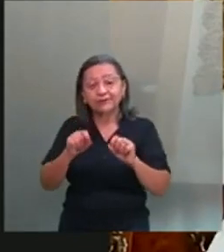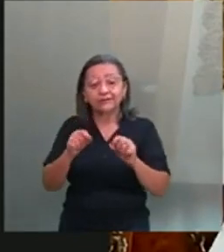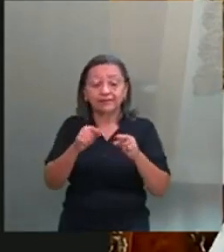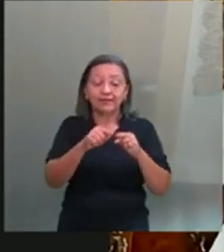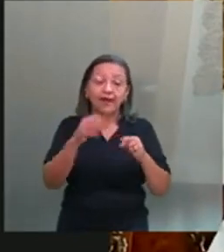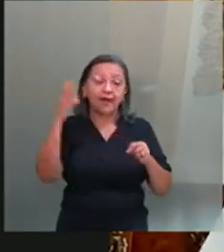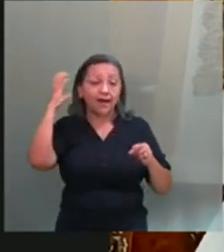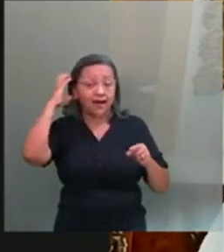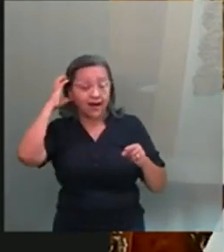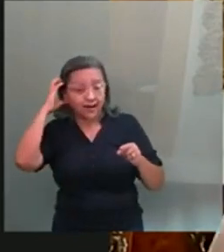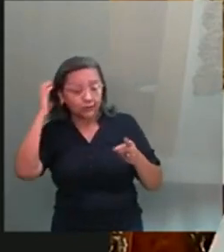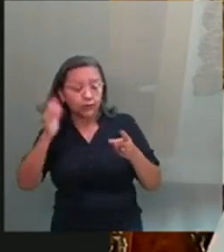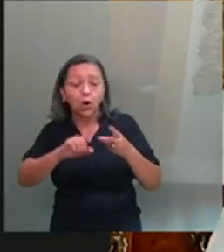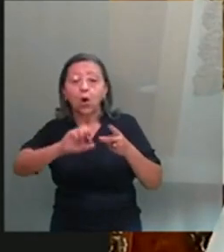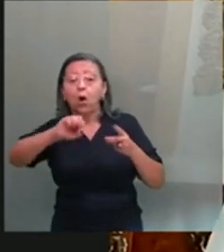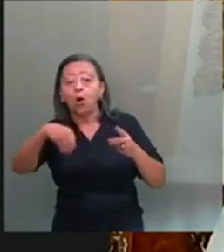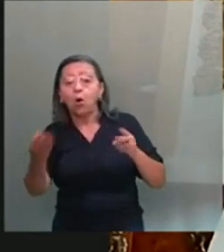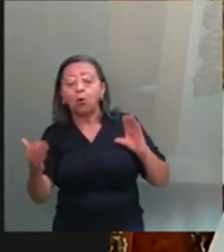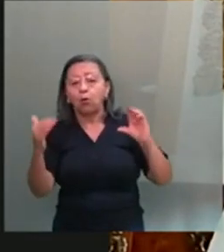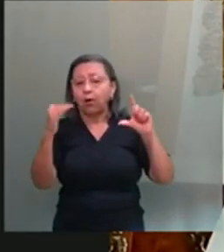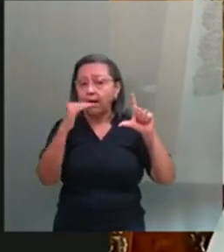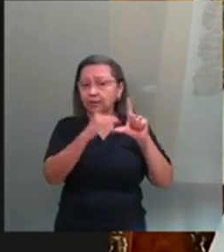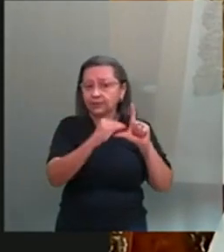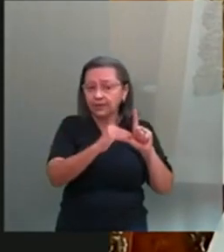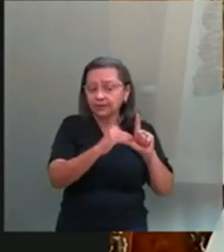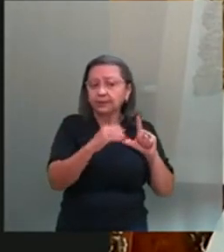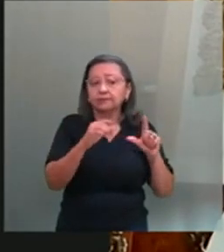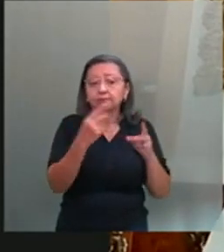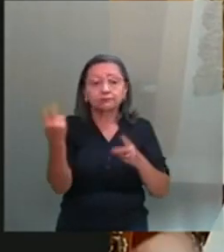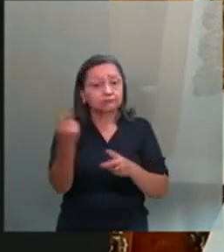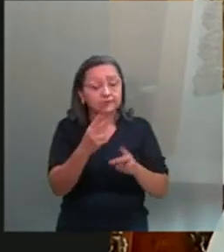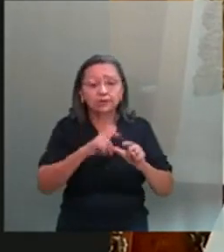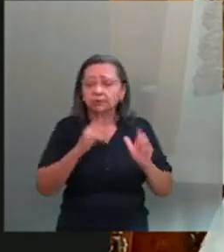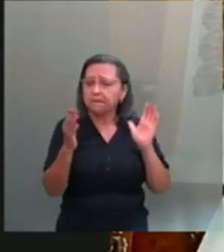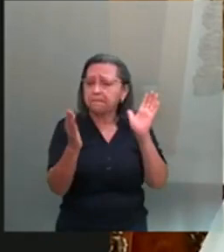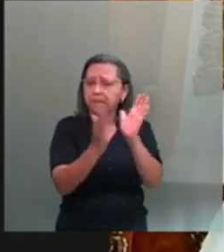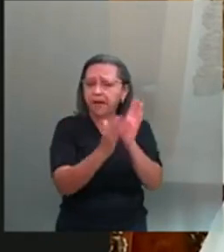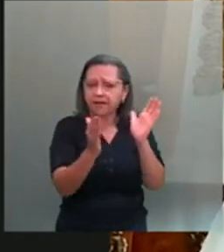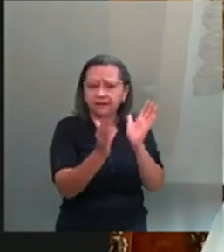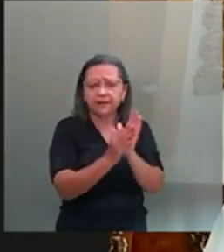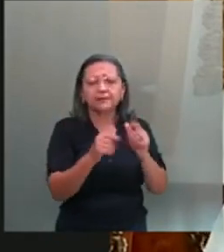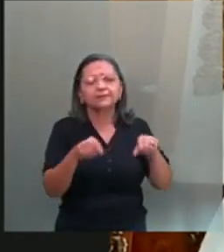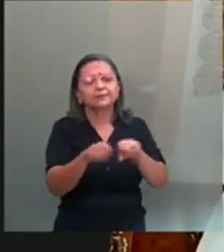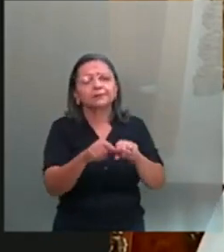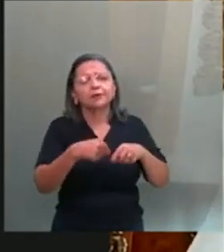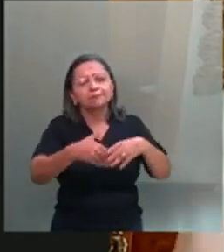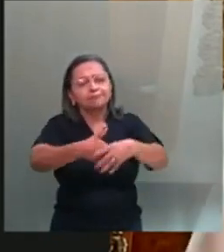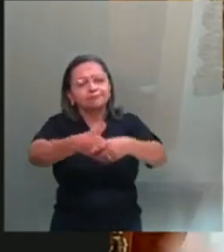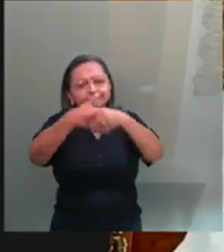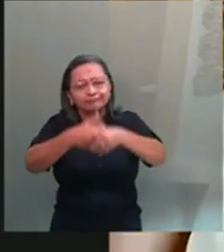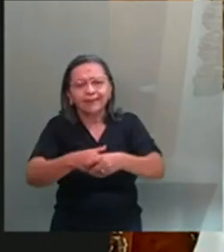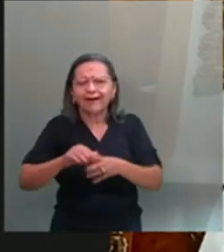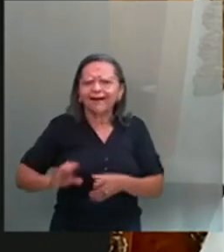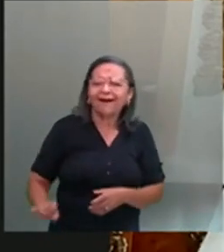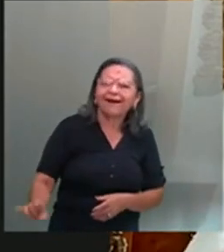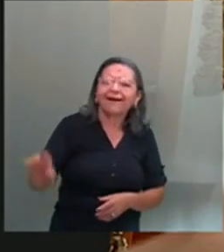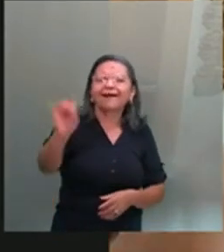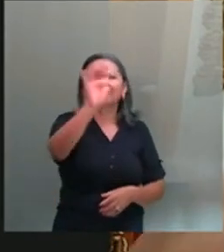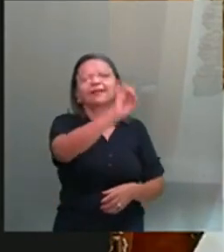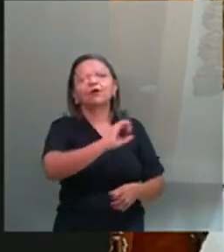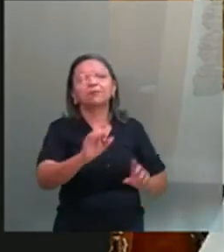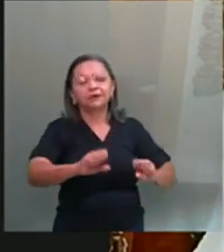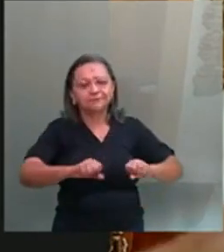Rádio Senado, seja da Agência Senado, estão de parabéns. Quero cumprimentar a cada um deles